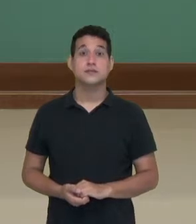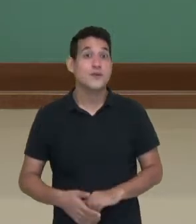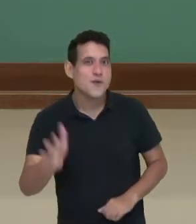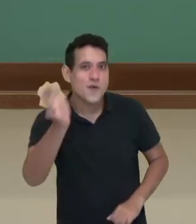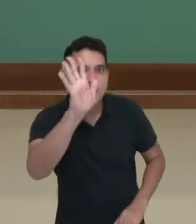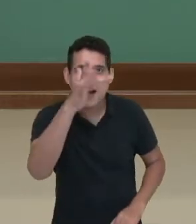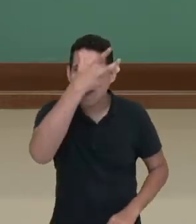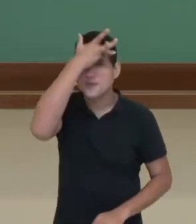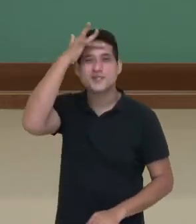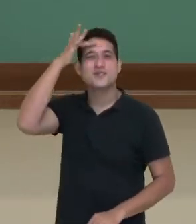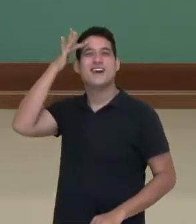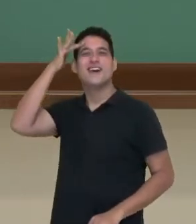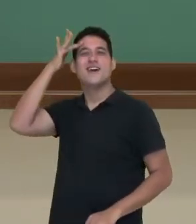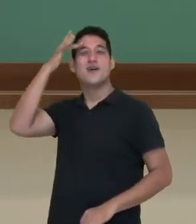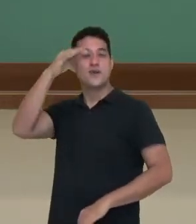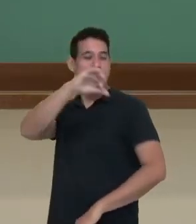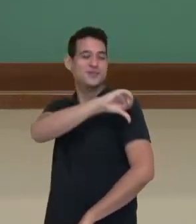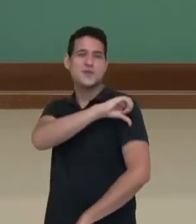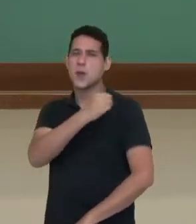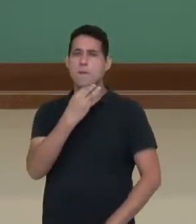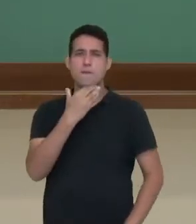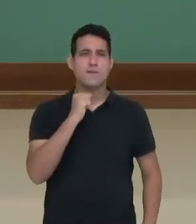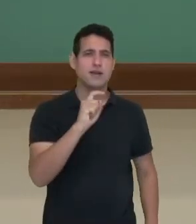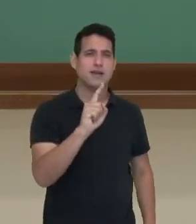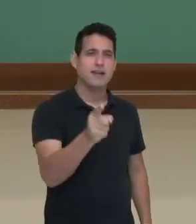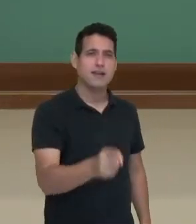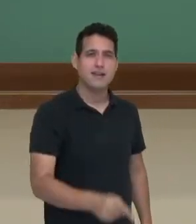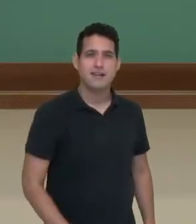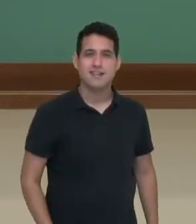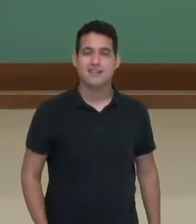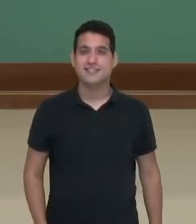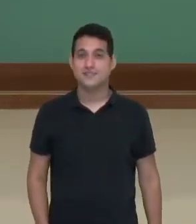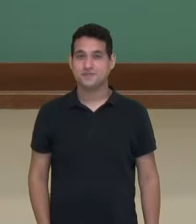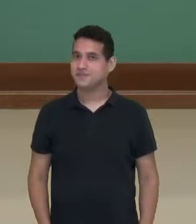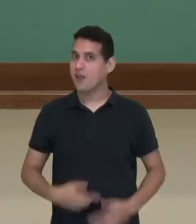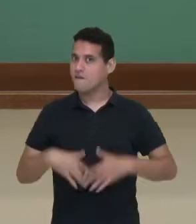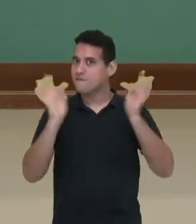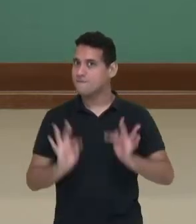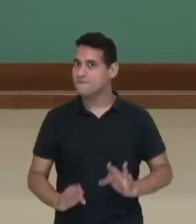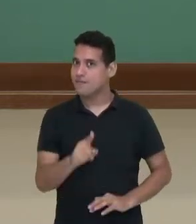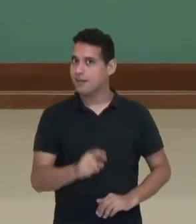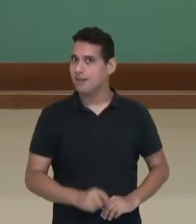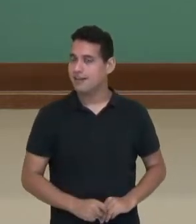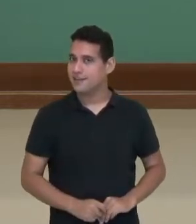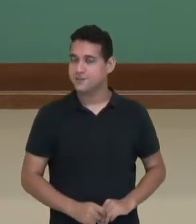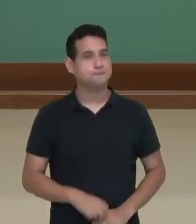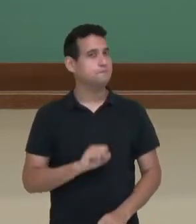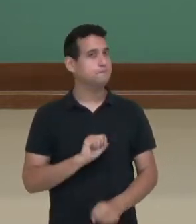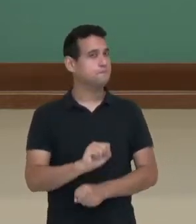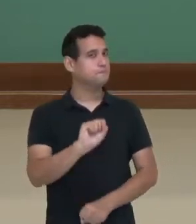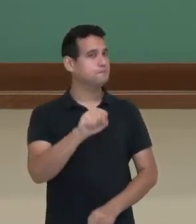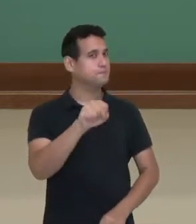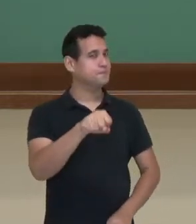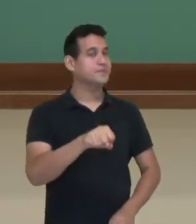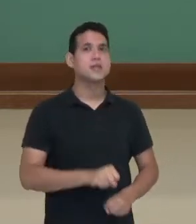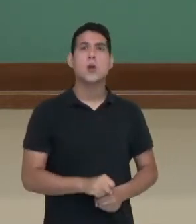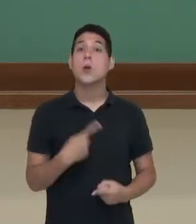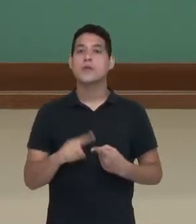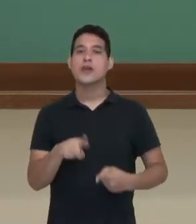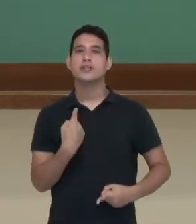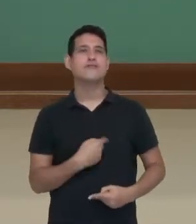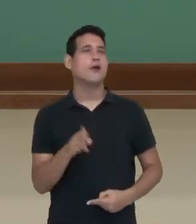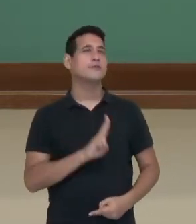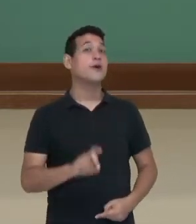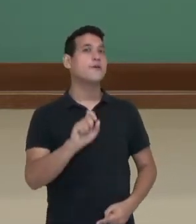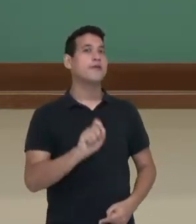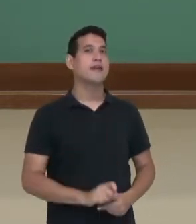Olá, pessoas do nono ano, tudo bem com vocês? Estão bem animadinhos? Espero que estejam, hein? Porque vamos trabalhar